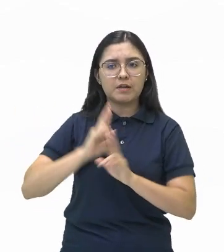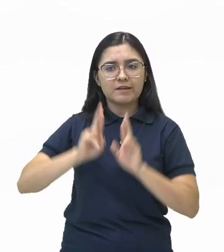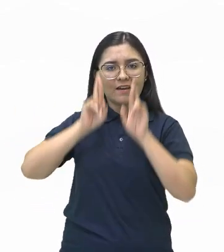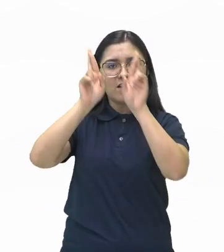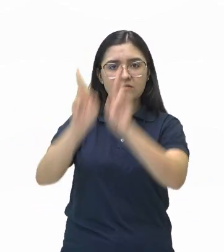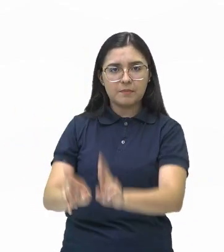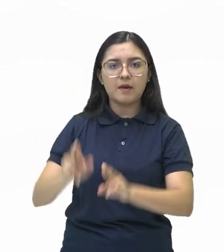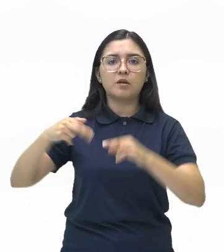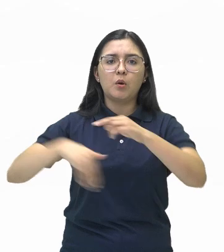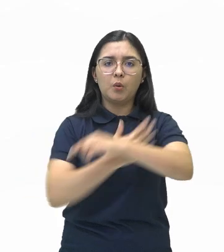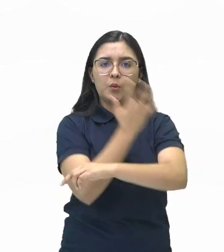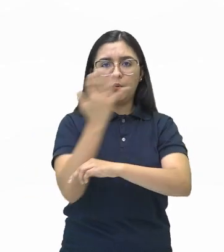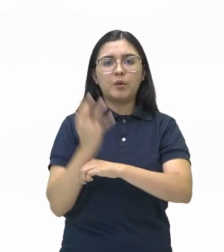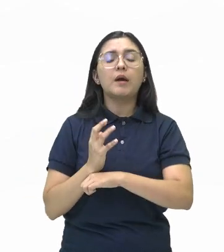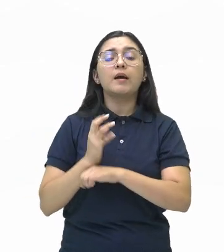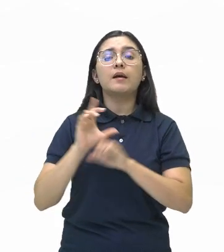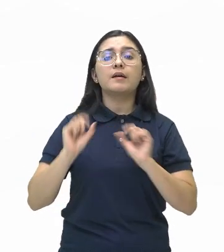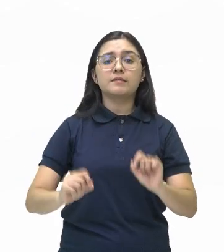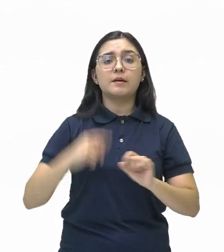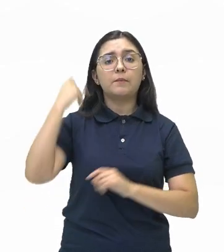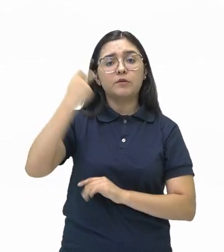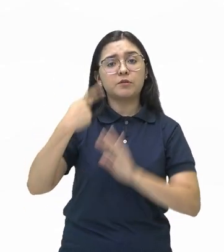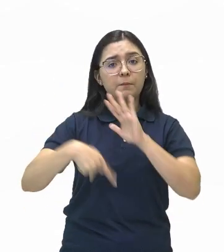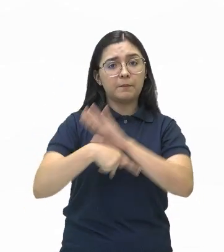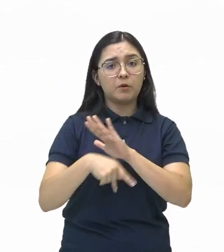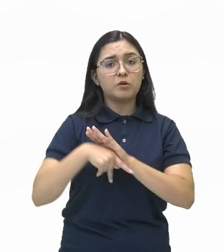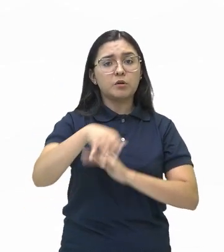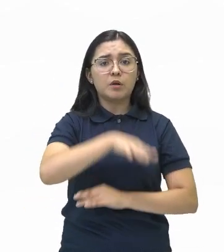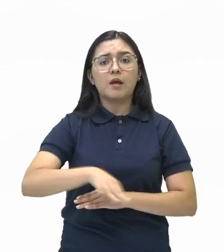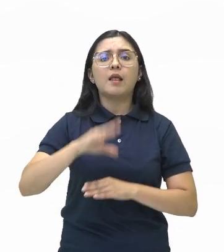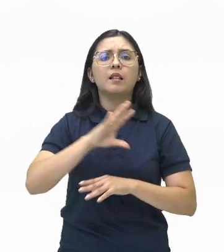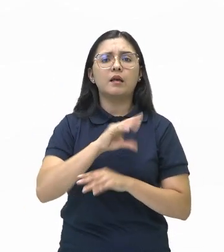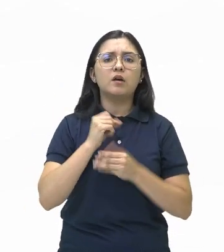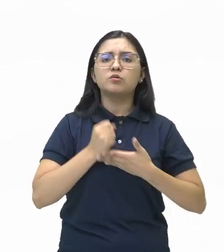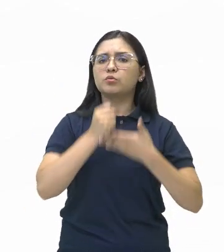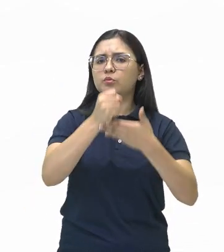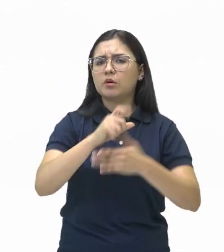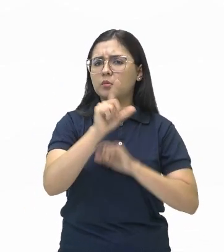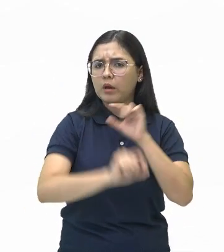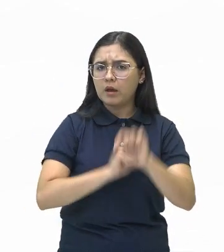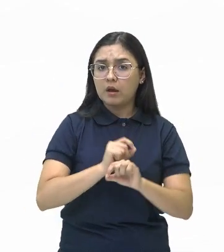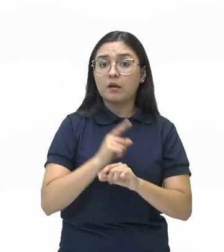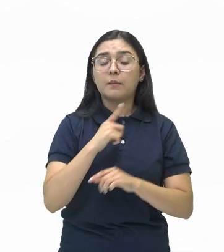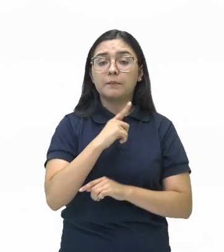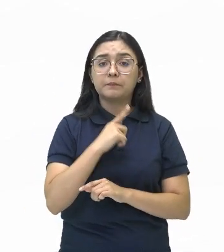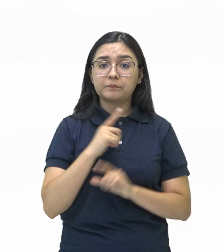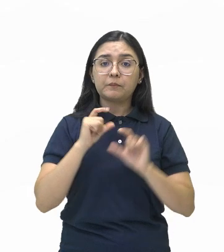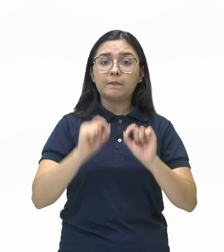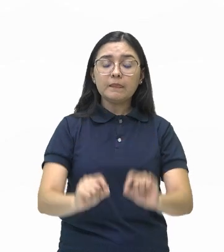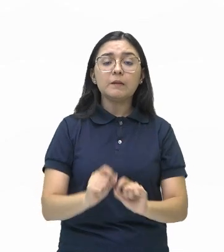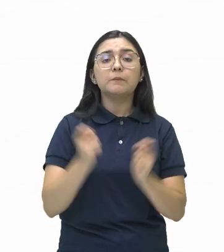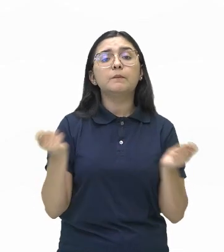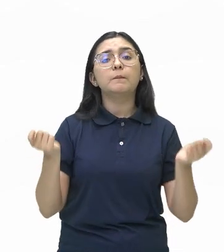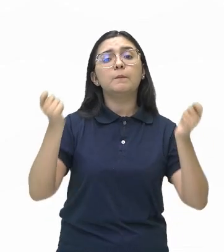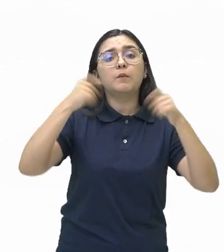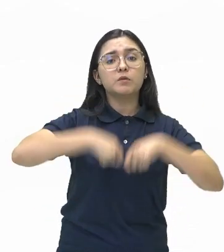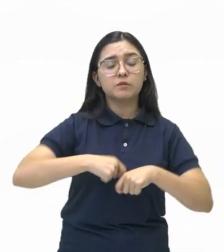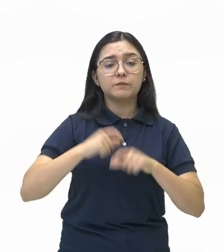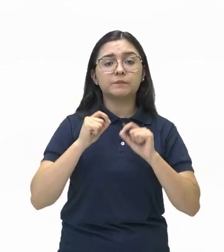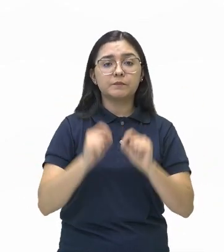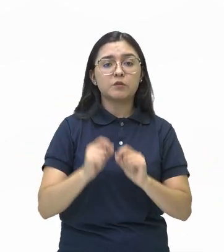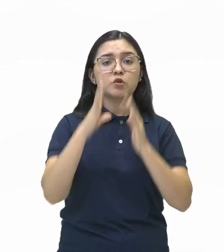dos ecossistemas, essa Política Nacional do Meio Ambiente, ela contribui para quê? Para a construção de